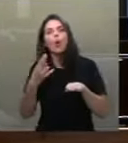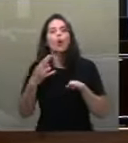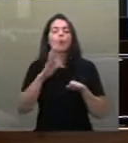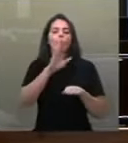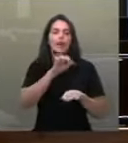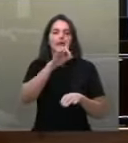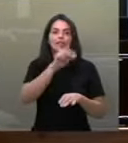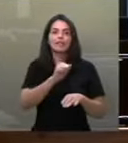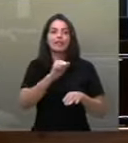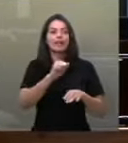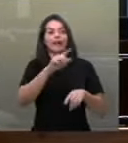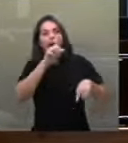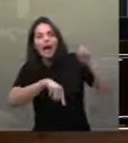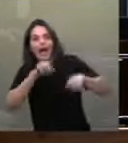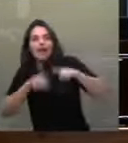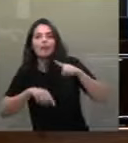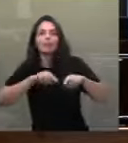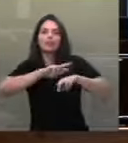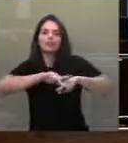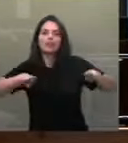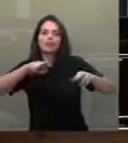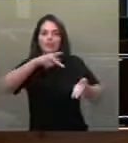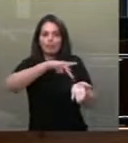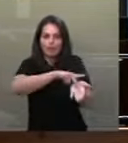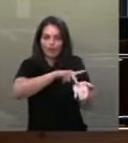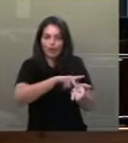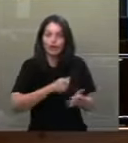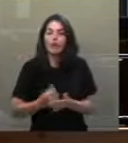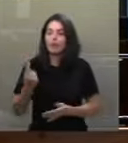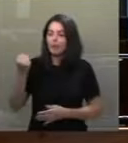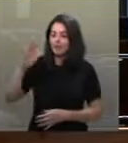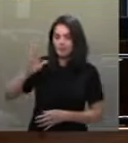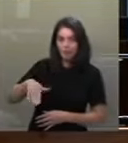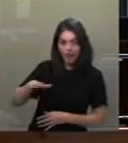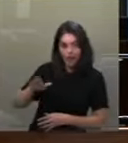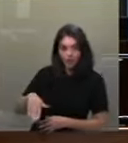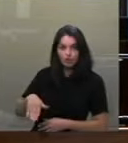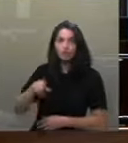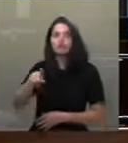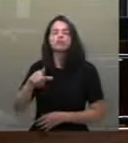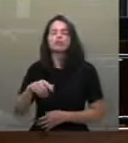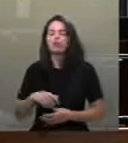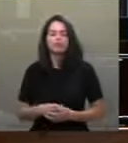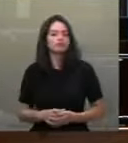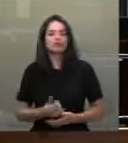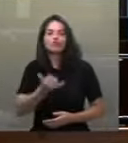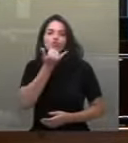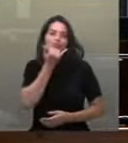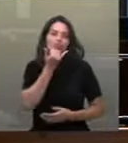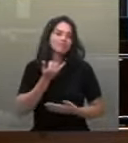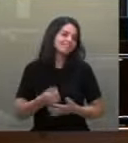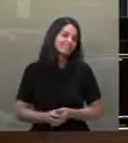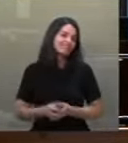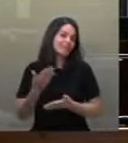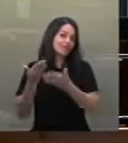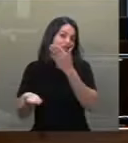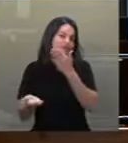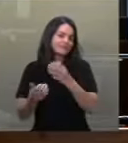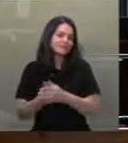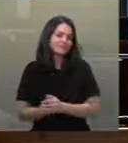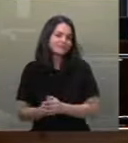petróleo. Quando os preços estiverem baixos, os recursos correspondentes à diferença entre o preço de mercado e o limite inferior da banda